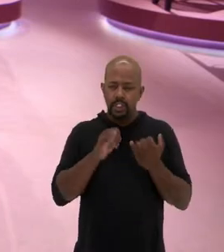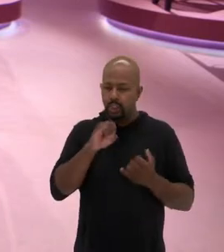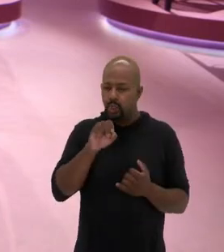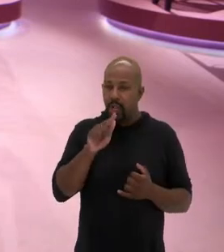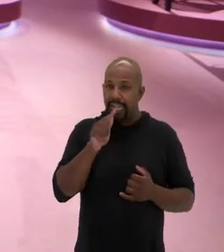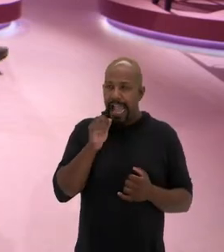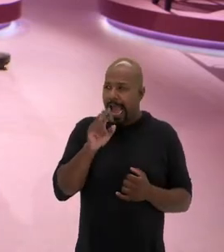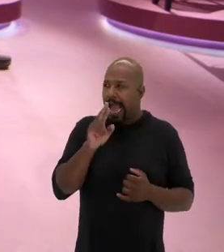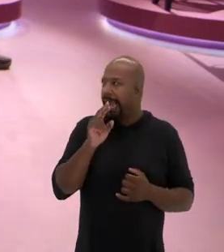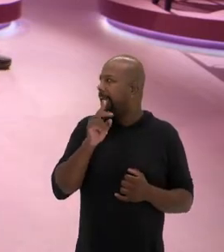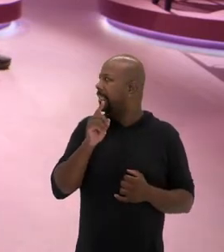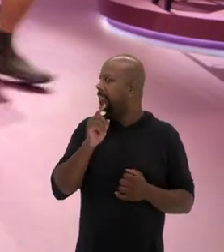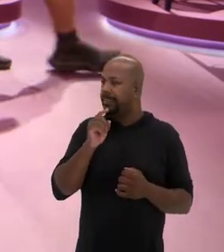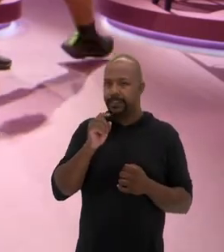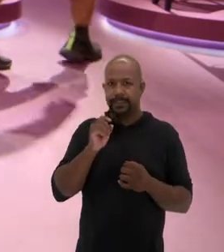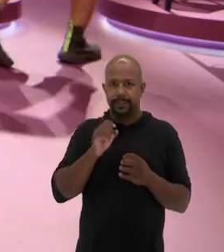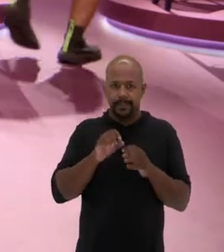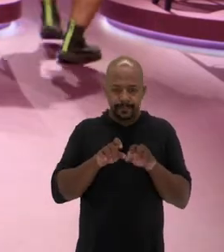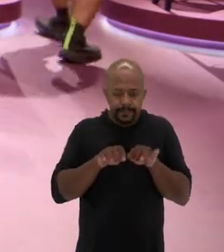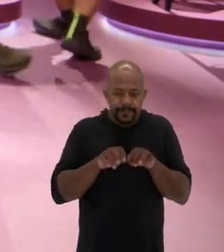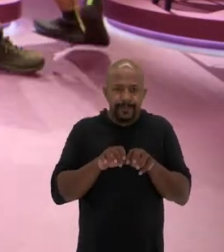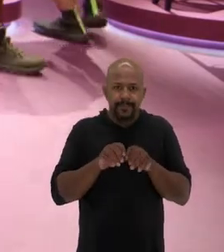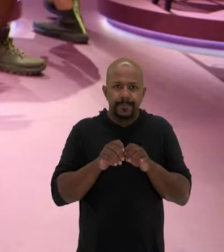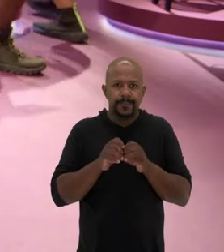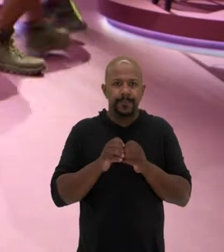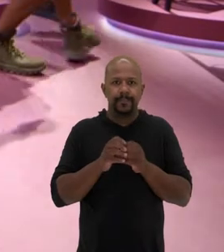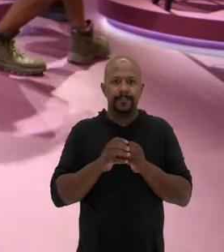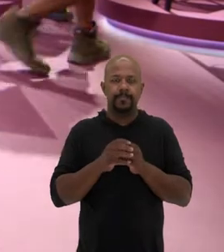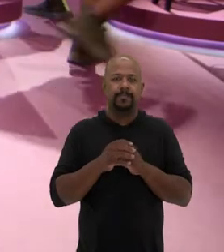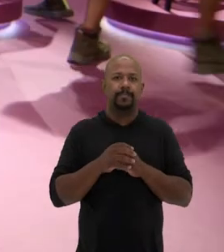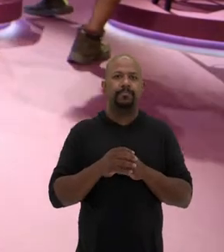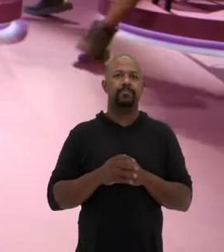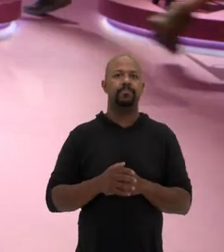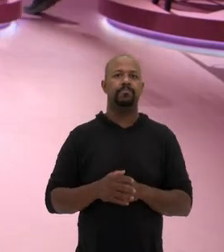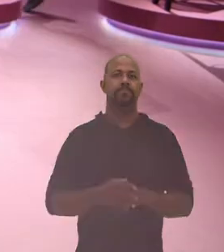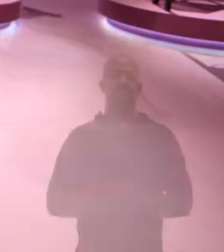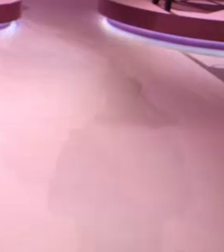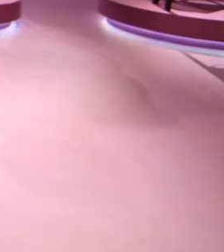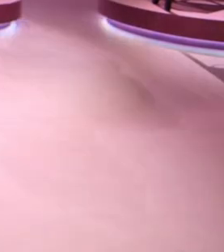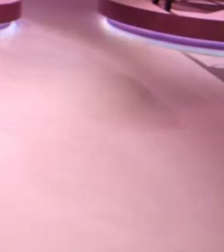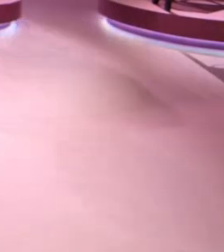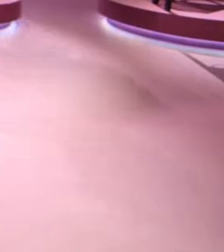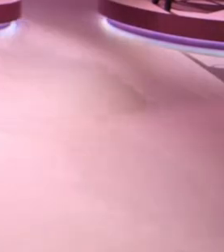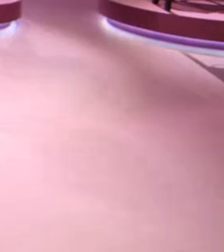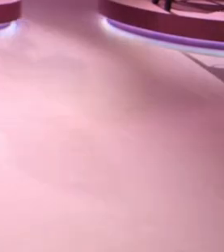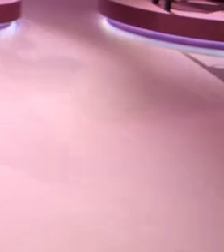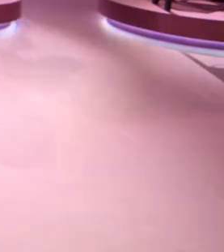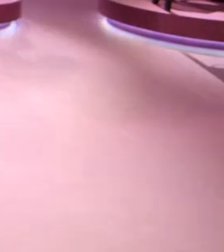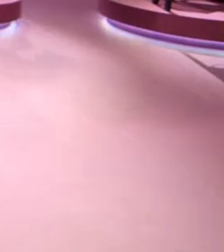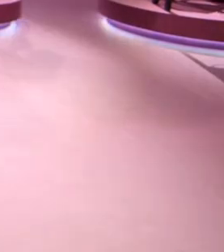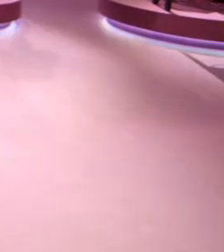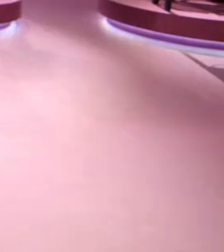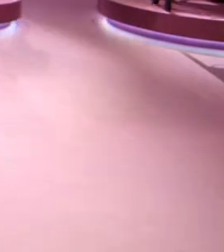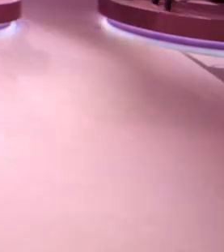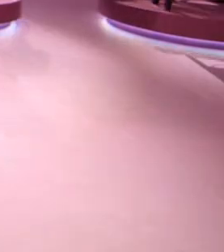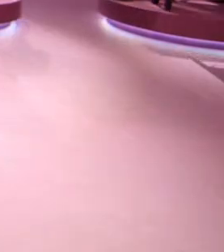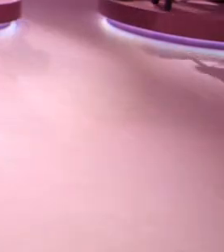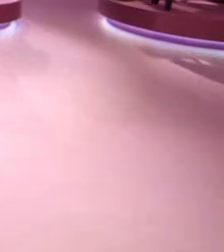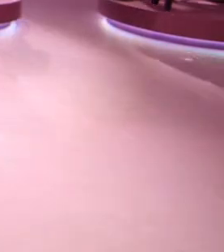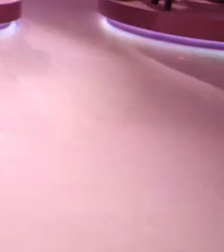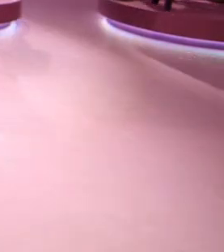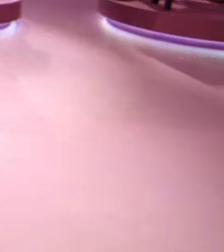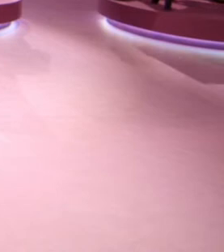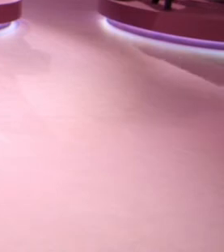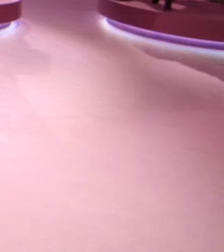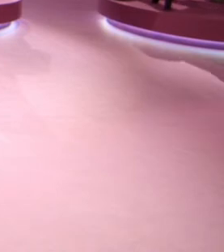Jogar! Cada um vai silenciosamente para um laptop, em suas posições de jogo. Sentam-se nos banquinhos e mexem vidrados nas telas, olhando para a